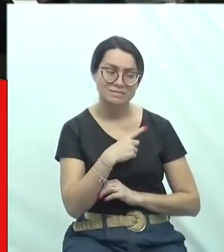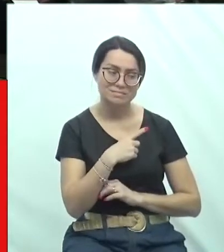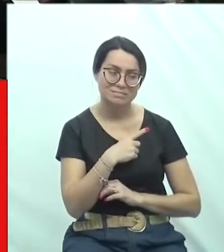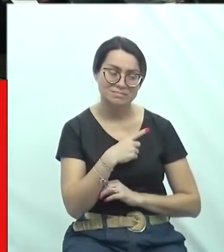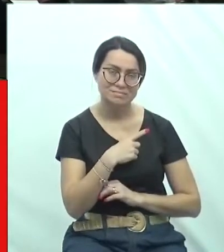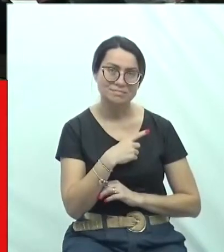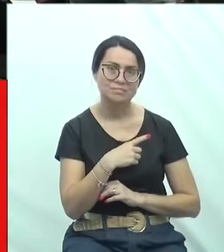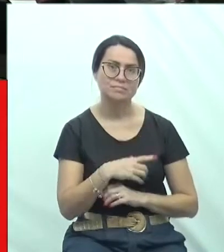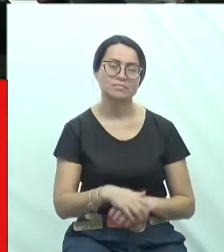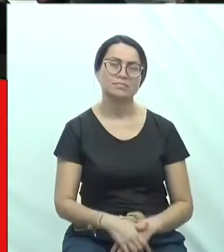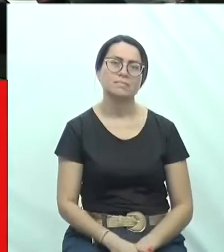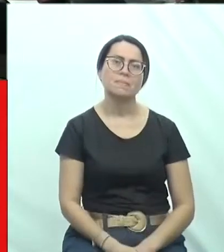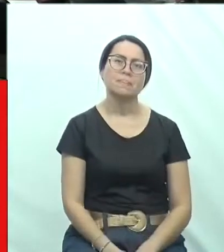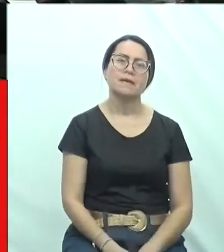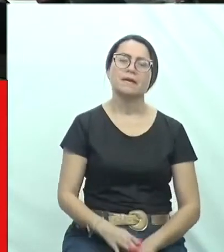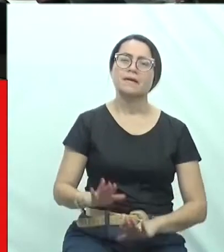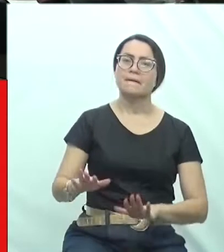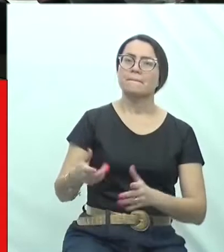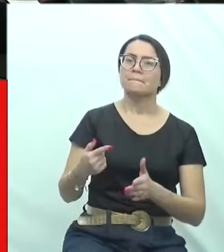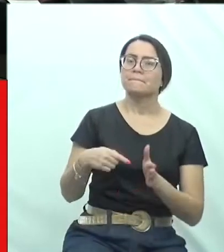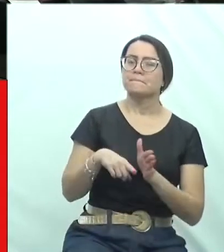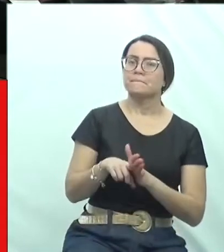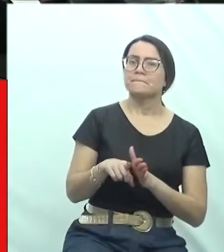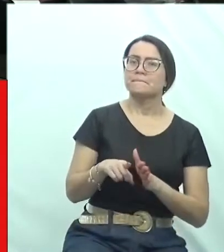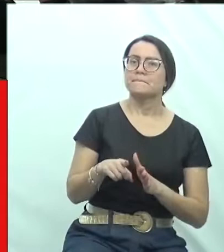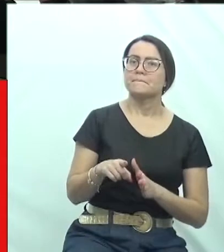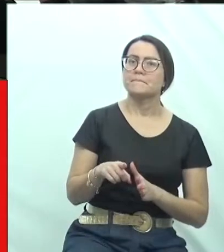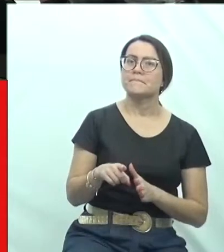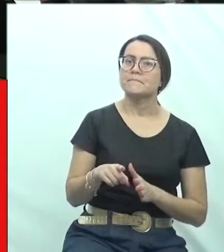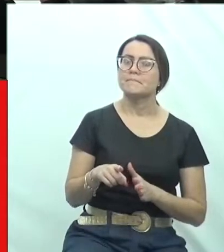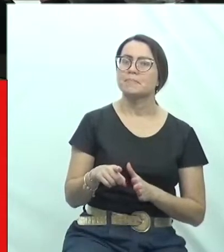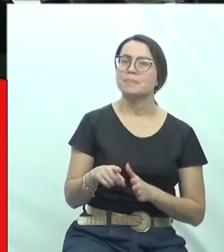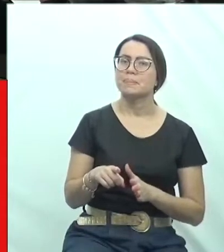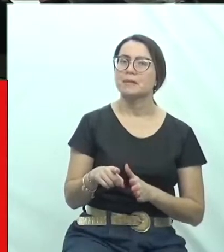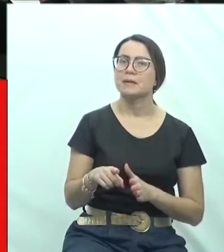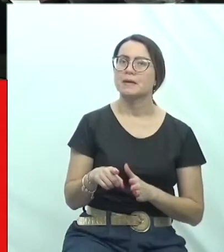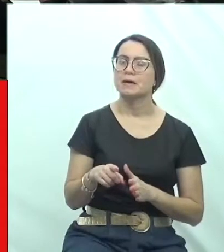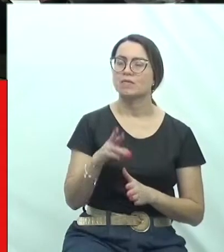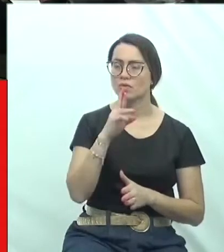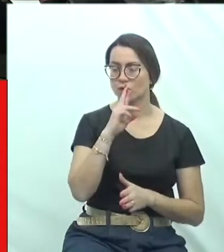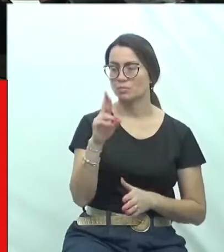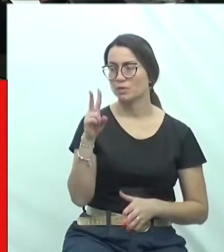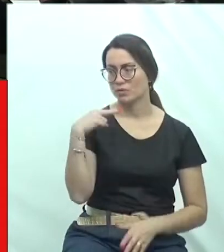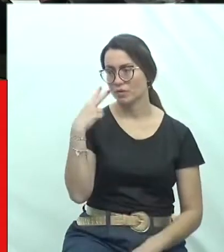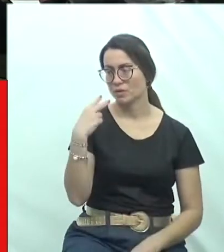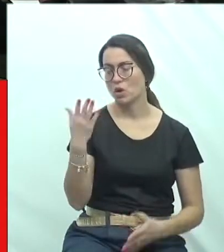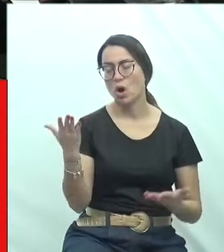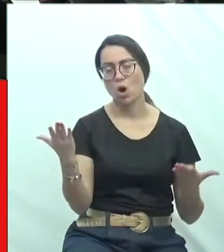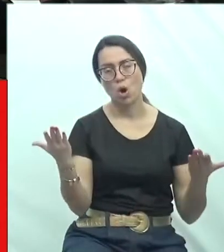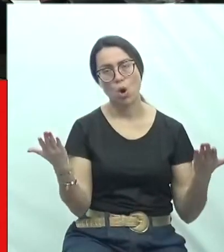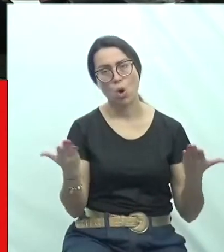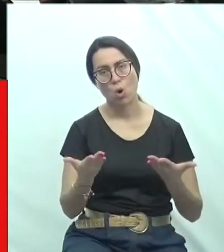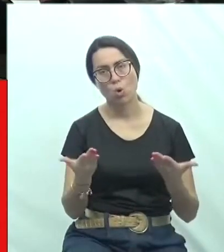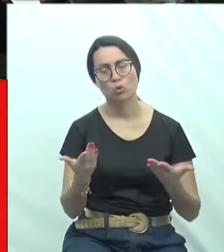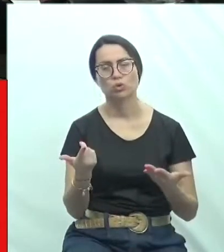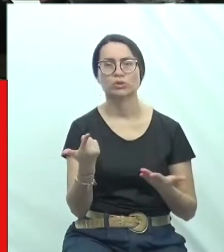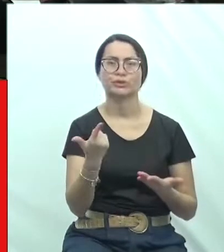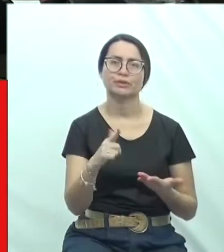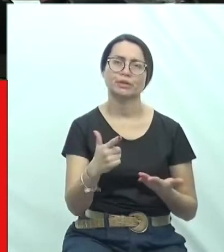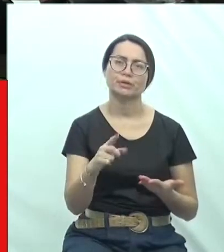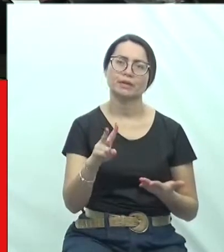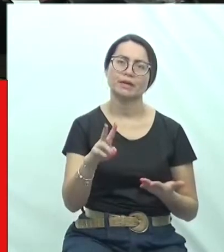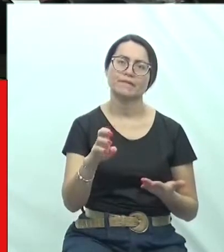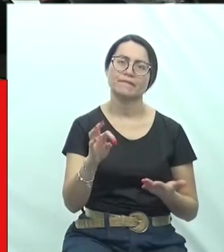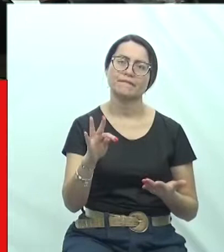Eu até vou responder o vereador ali. Hoje não existe, eu até vou usar uma palavra para ficar mais didática. Hoje não existe ventosas